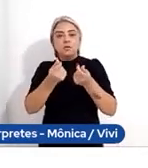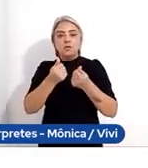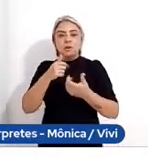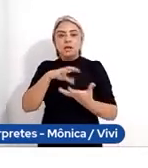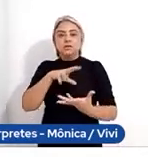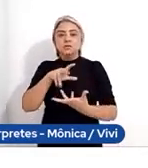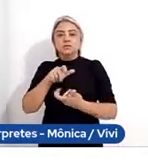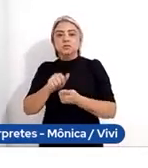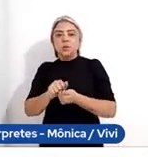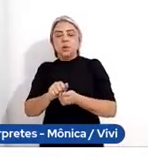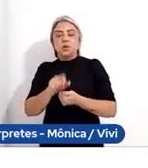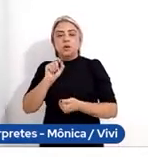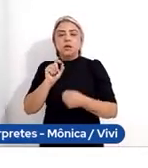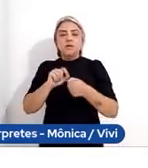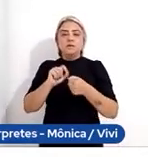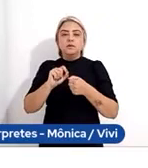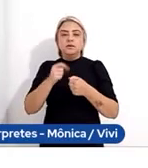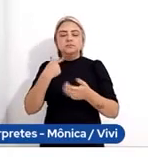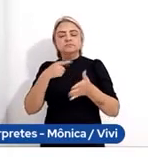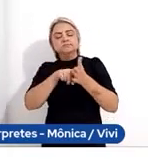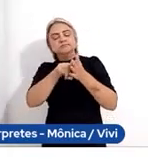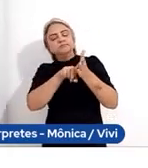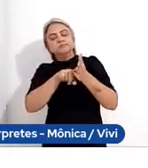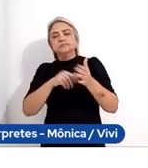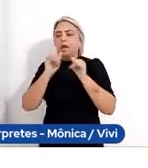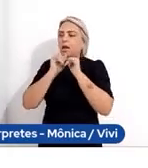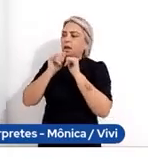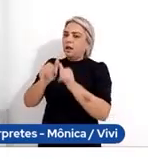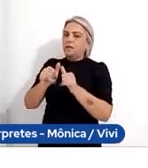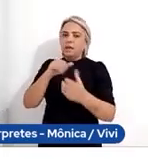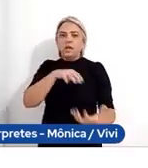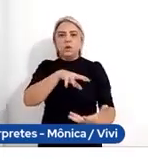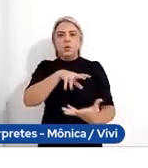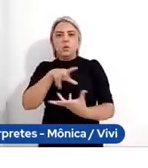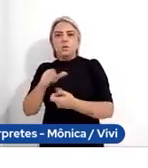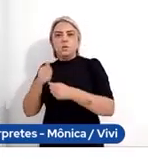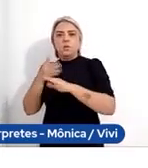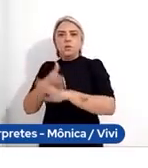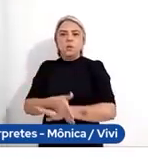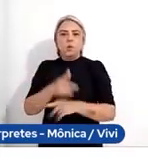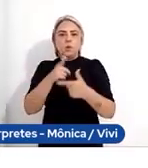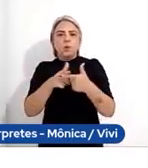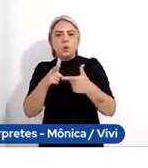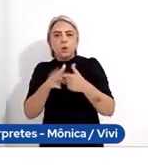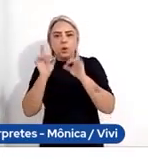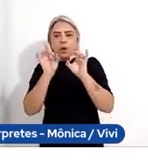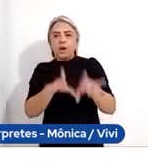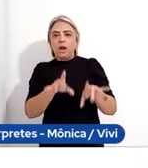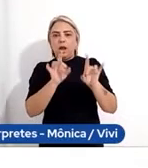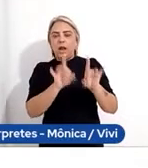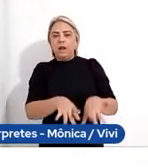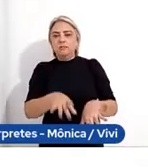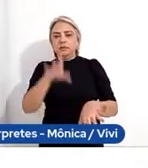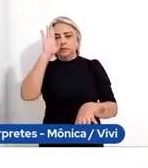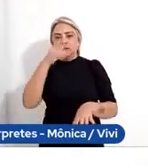tank liberal. Eles fizeram esse levantamento para alertar que o mundo, quando entra em crise, abandona os seus preceitos